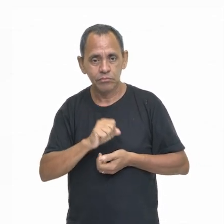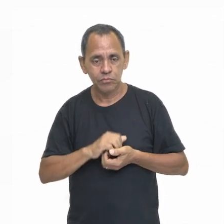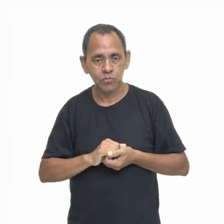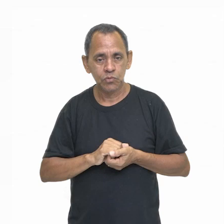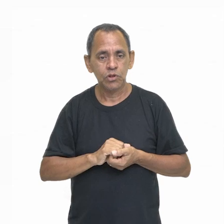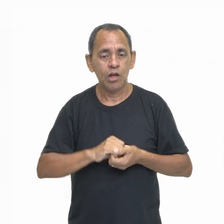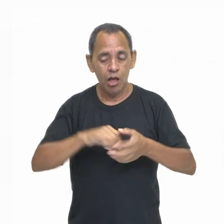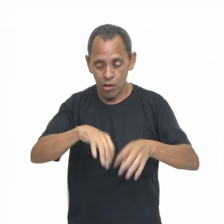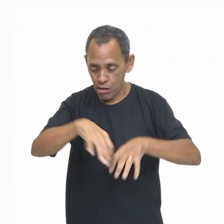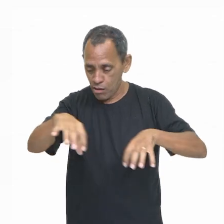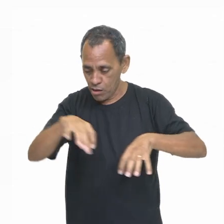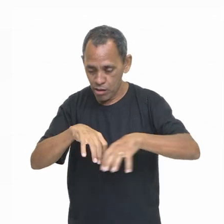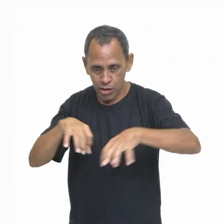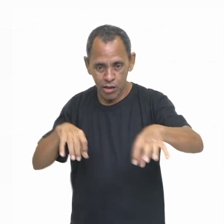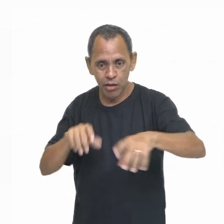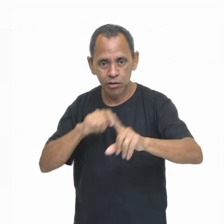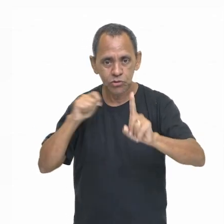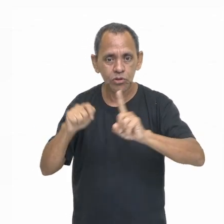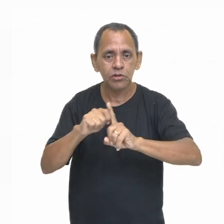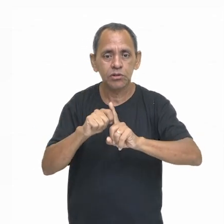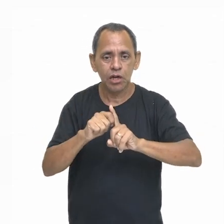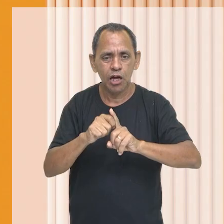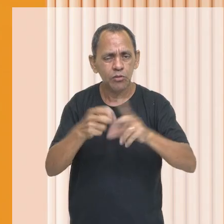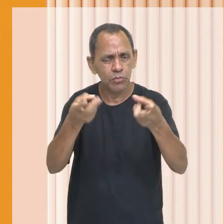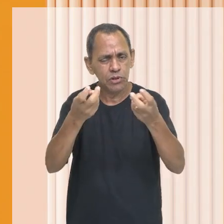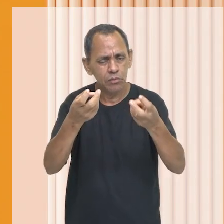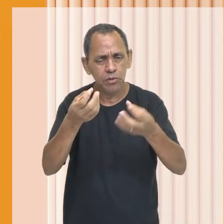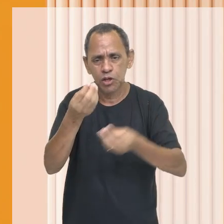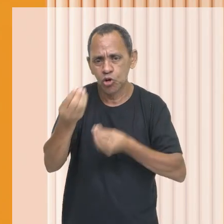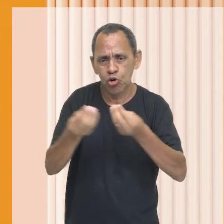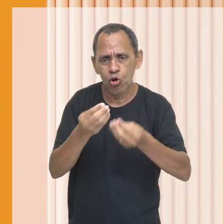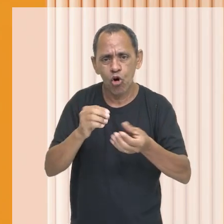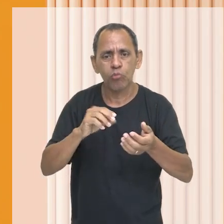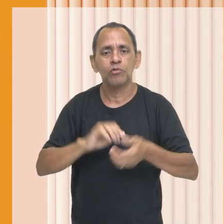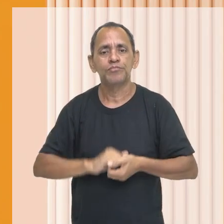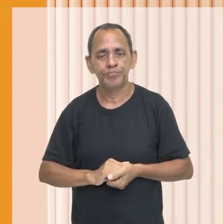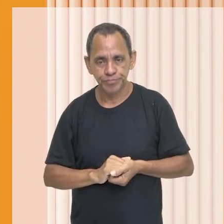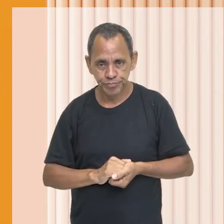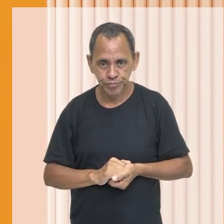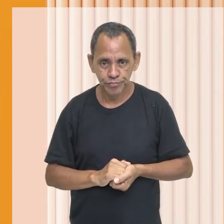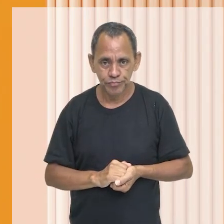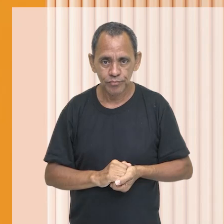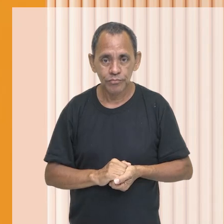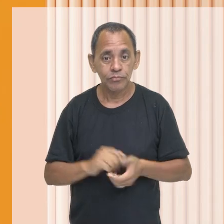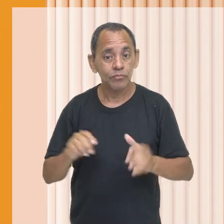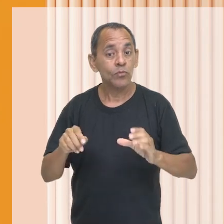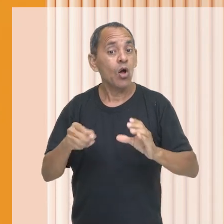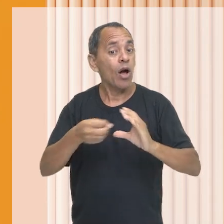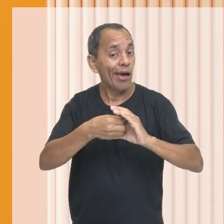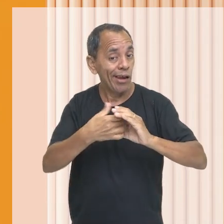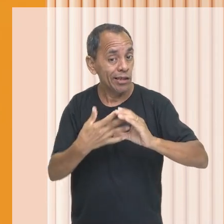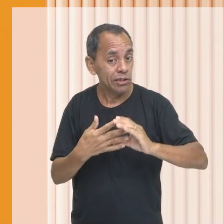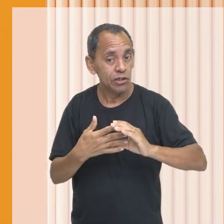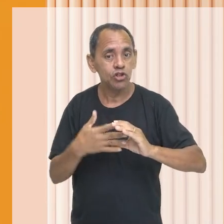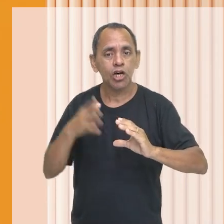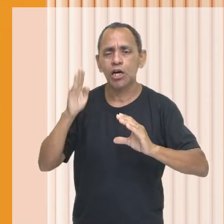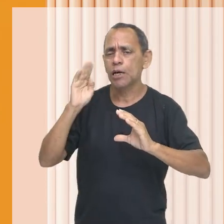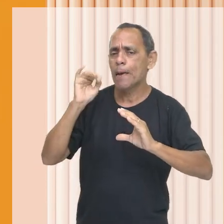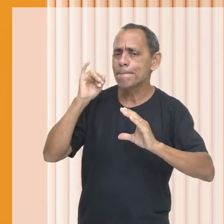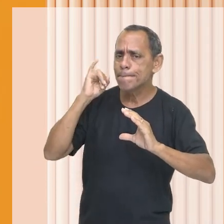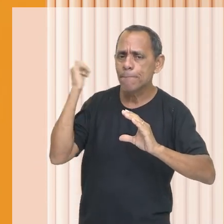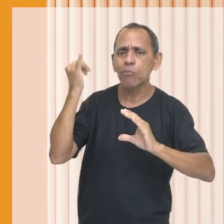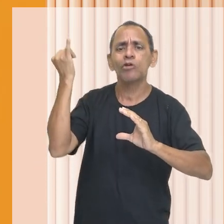aí, a questão da estratificada. Então, você vai perceber como uma característica